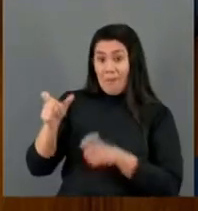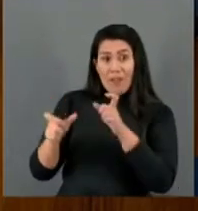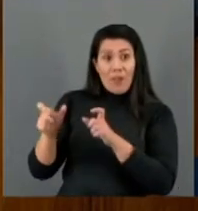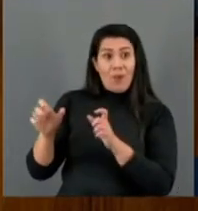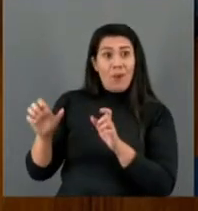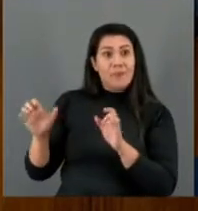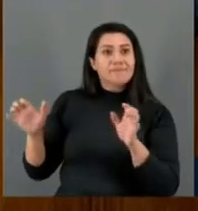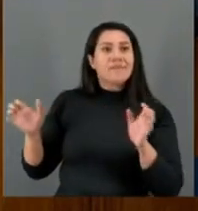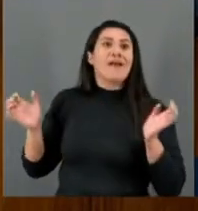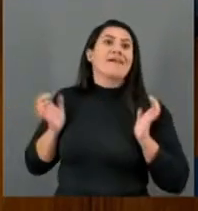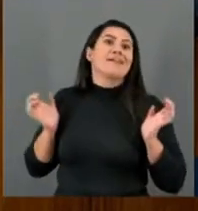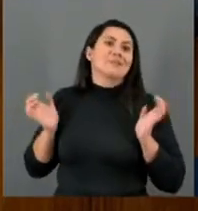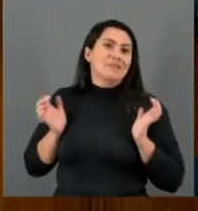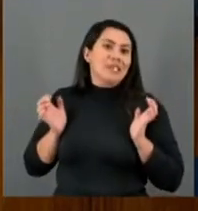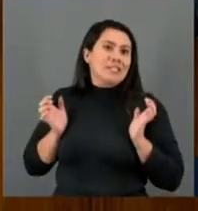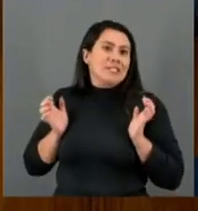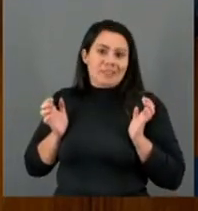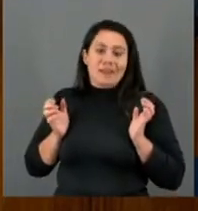está de volta.